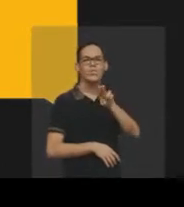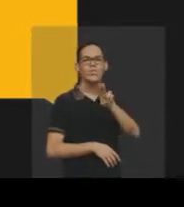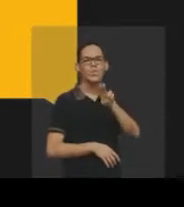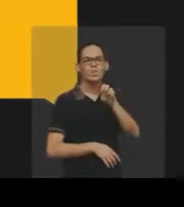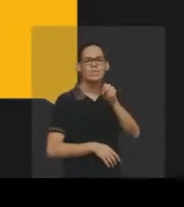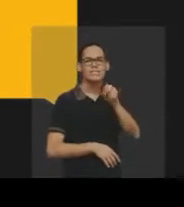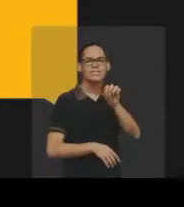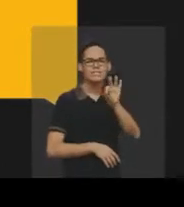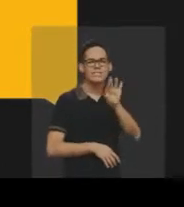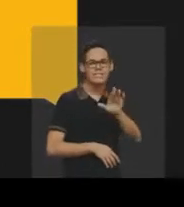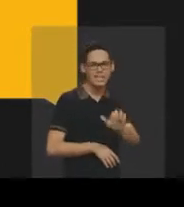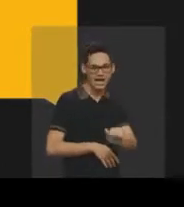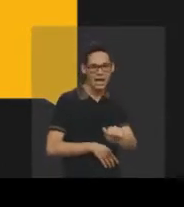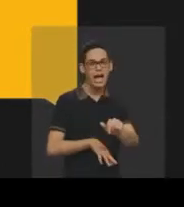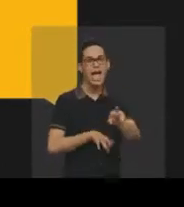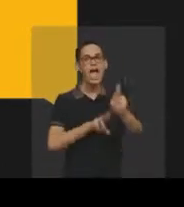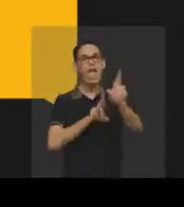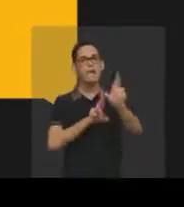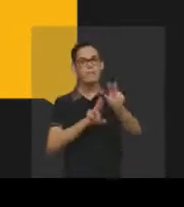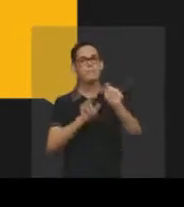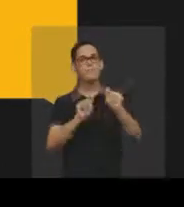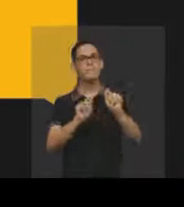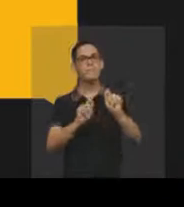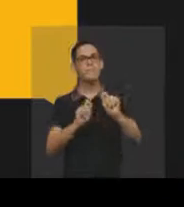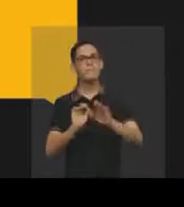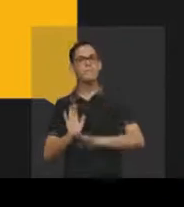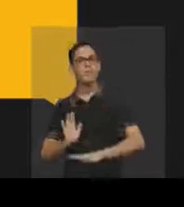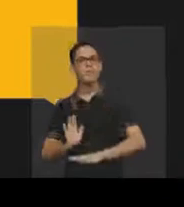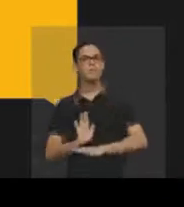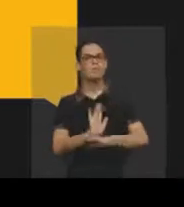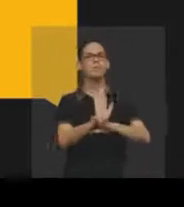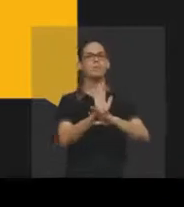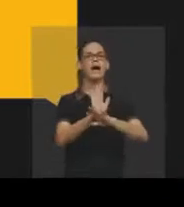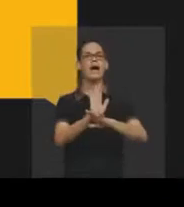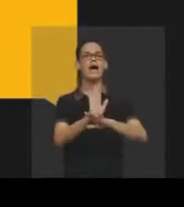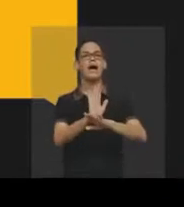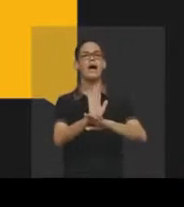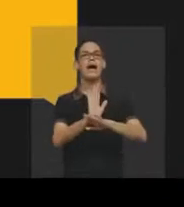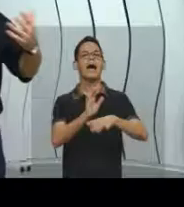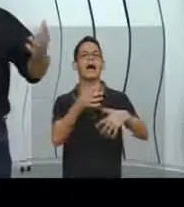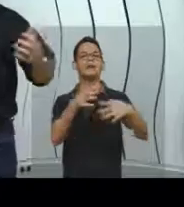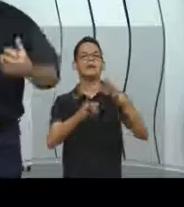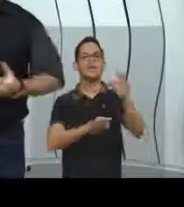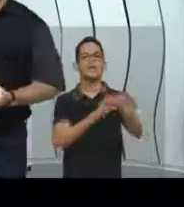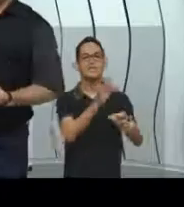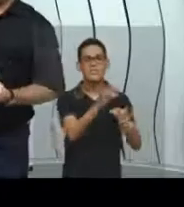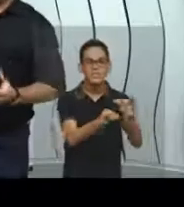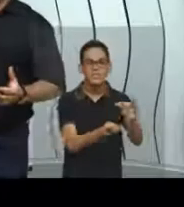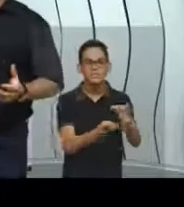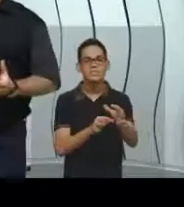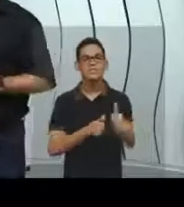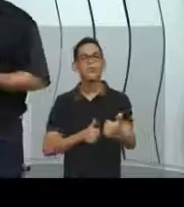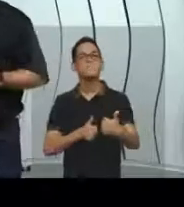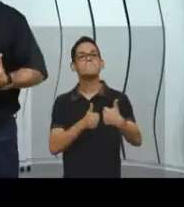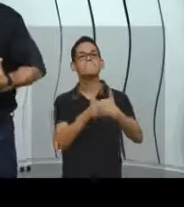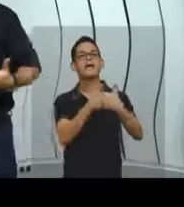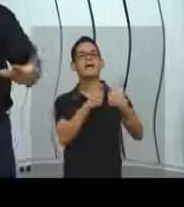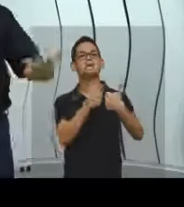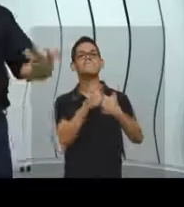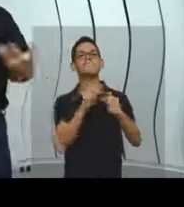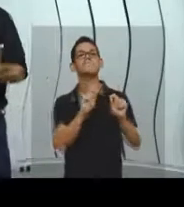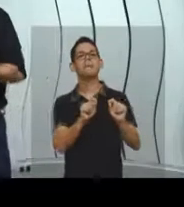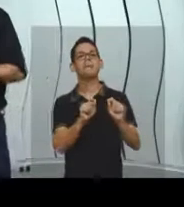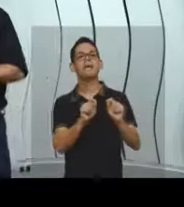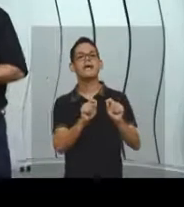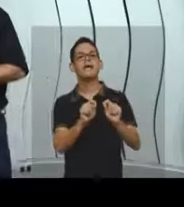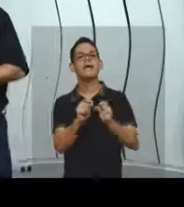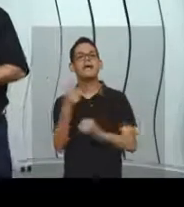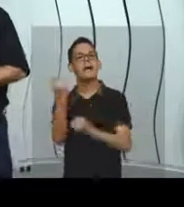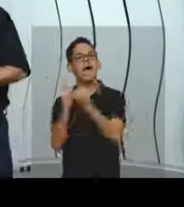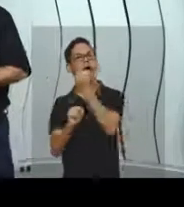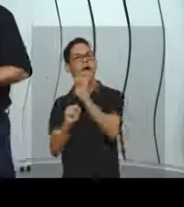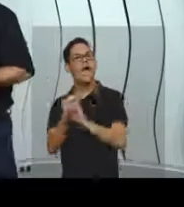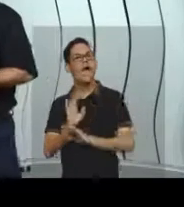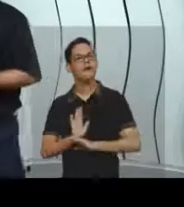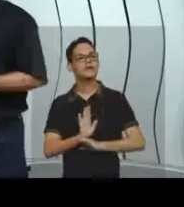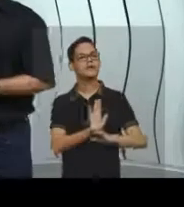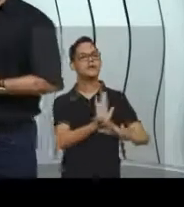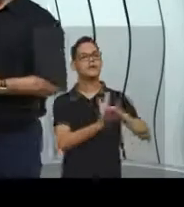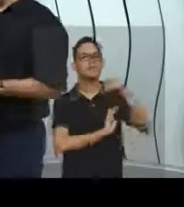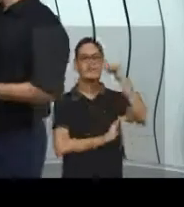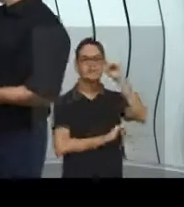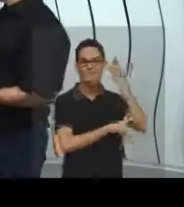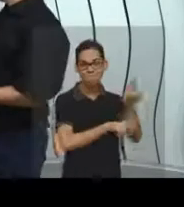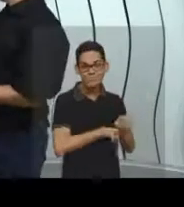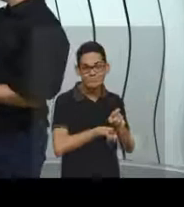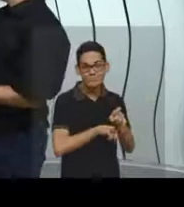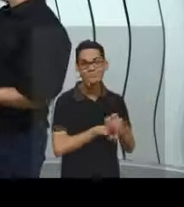campo, ao produtor rural, mas que além de estar presente, ele está cada vez mais próximo, ele está cada vez mais interligada.